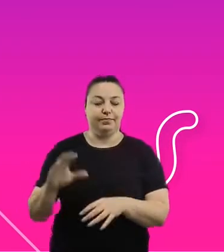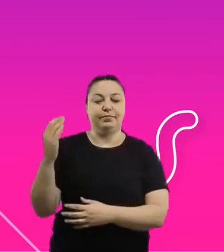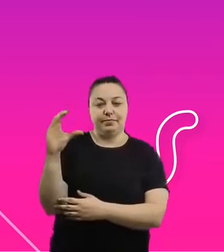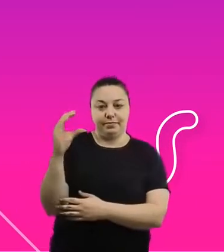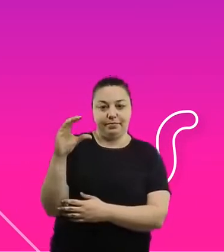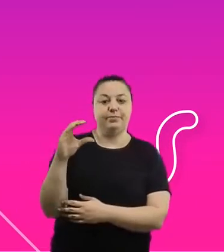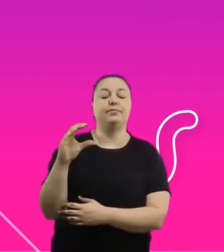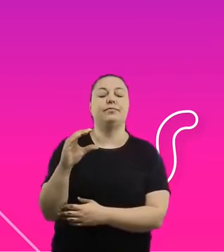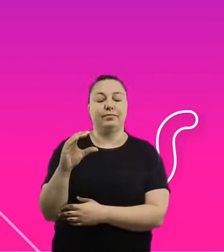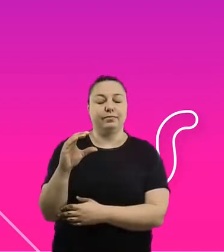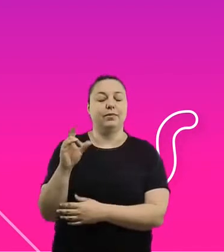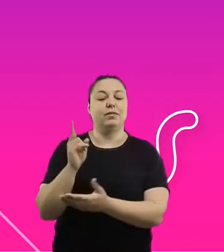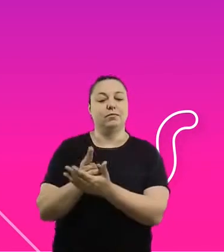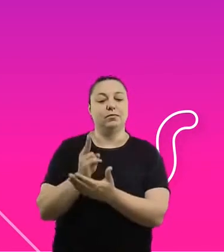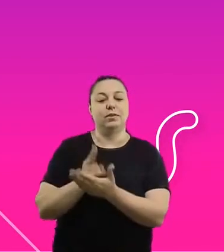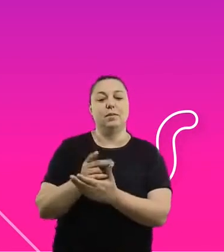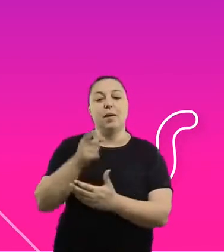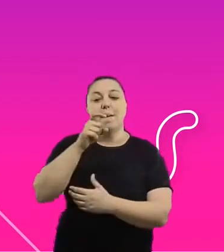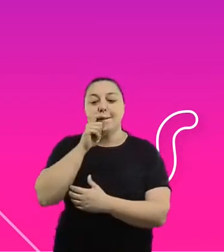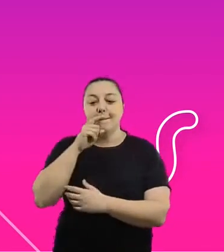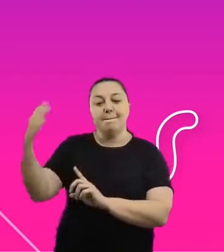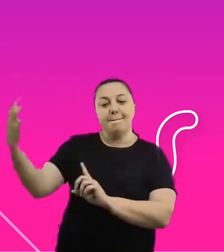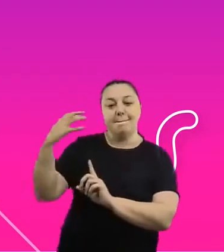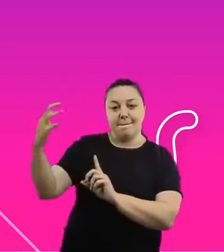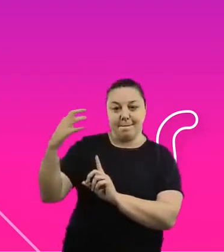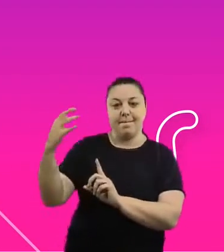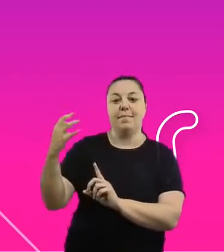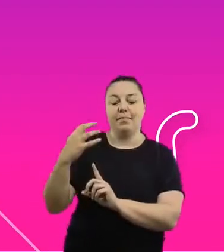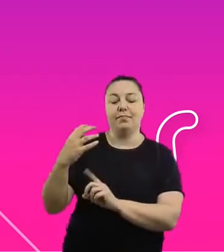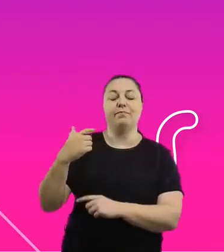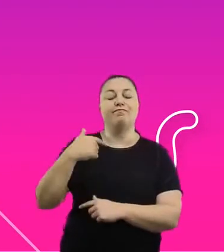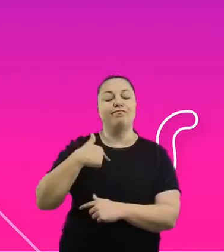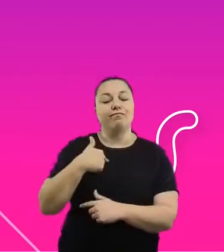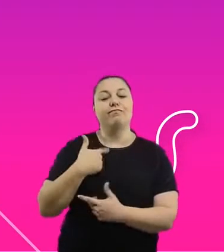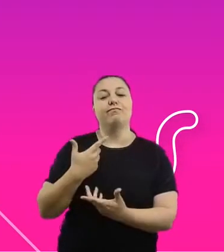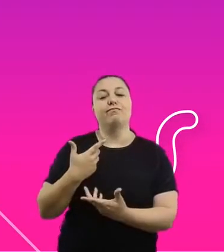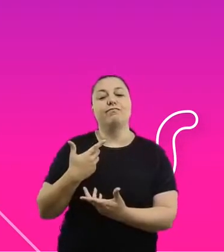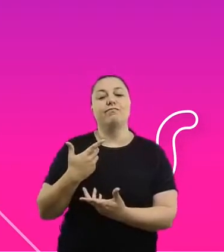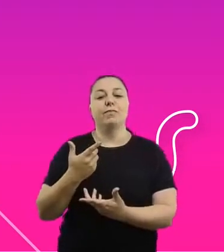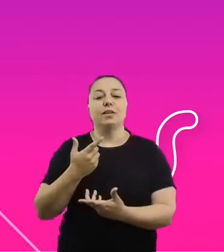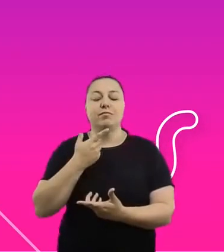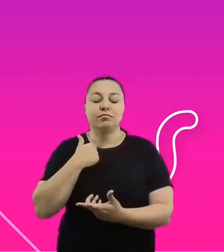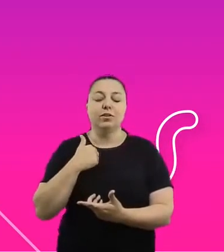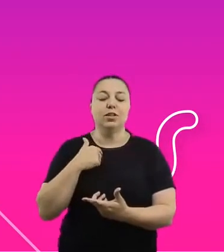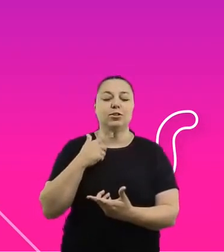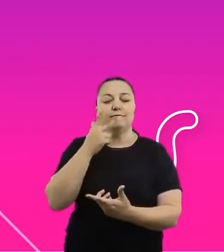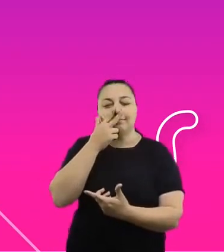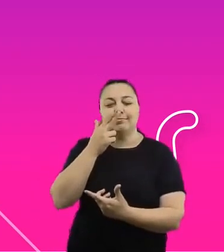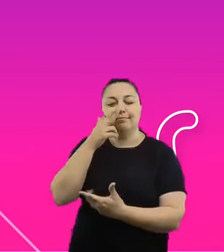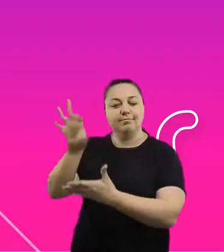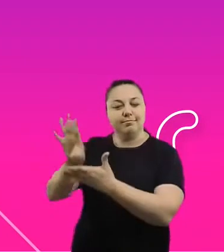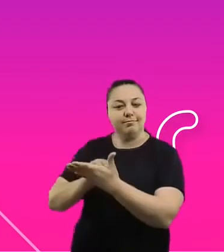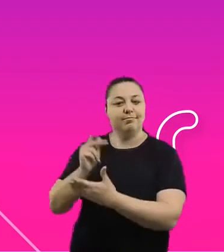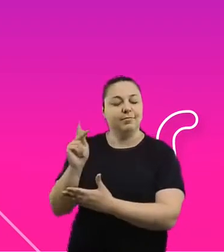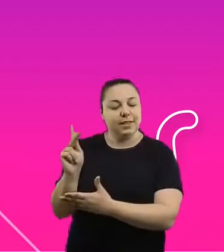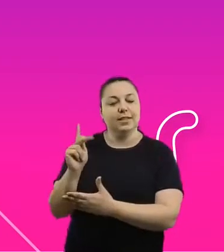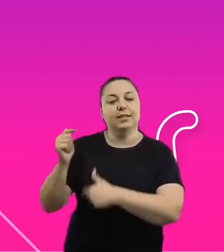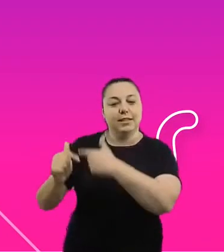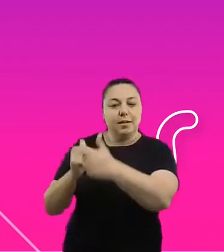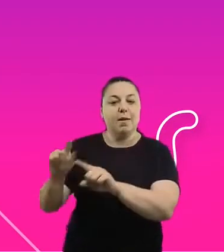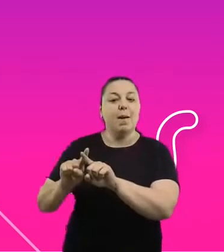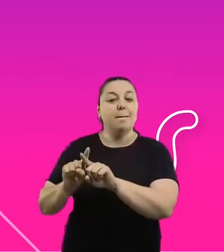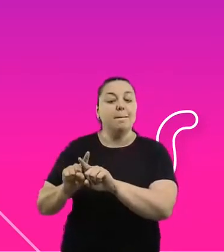vida, e acabei querendo seguir na mesma direção, só que com uma visão um pouquinho diferente, né? Com uma visão muito